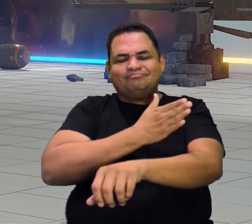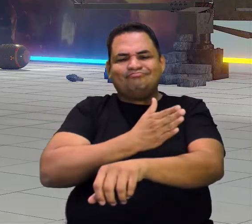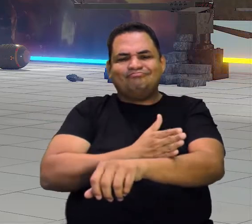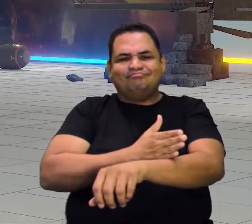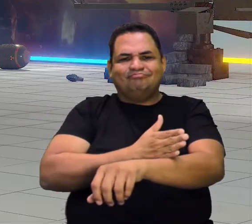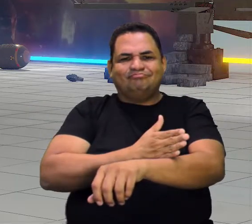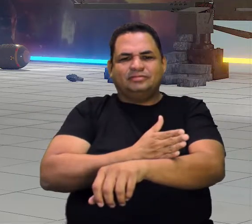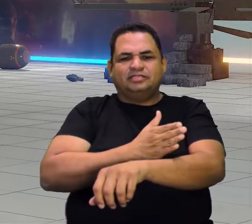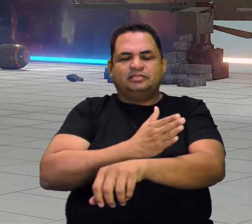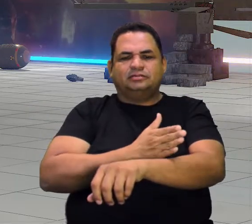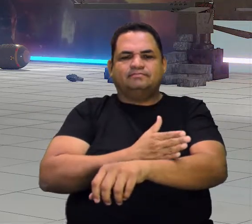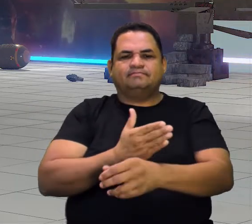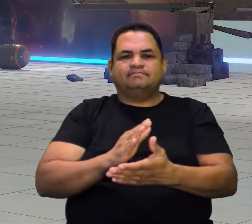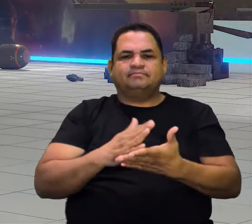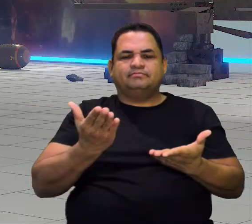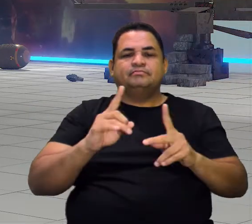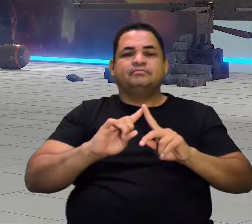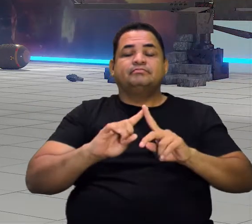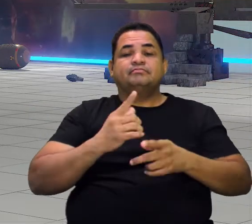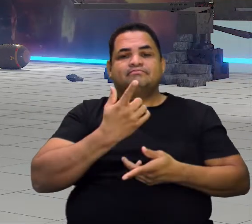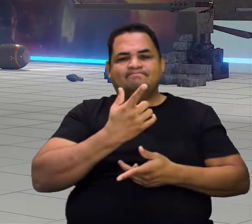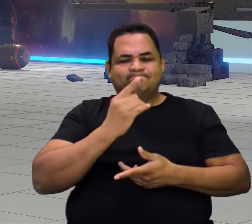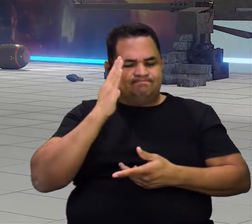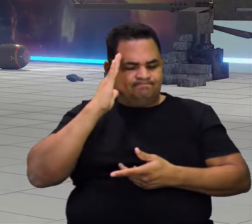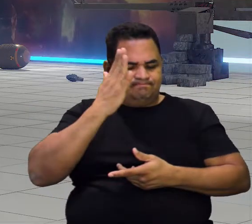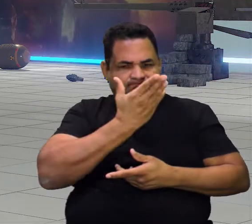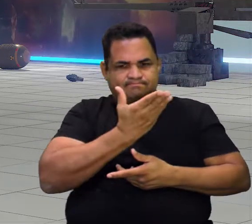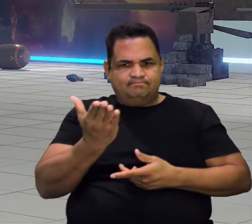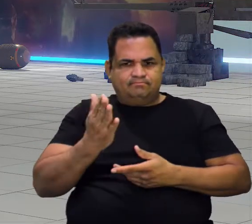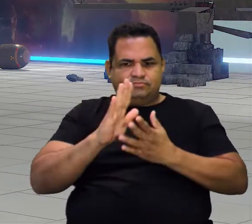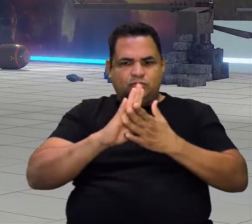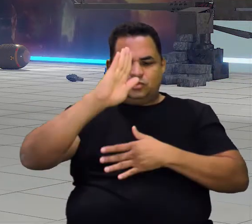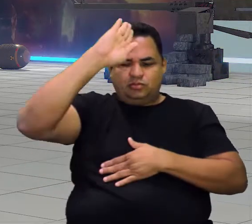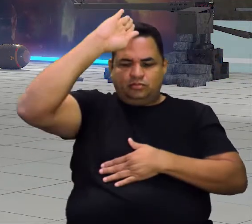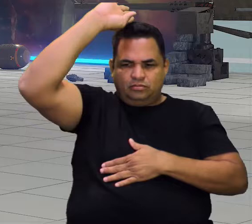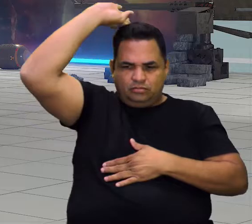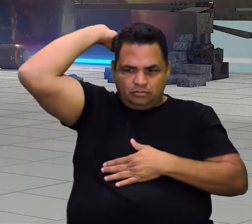Média. Imagine vocês, Roma,